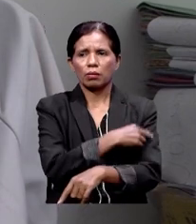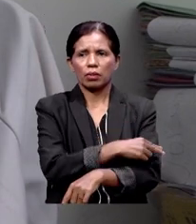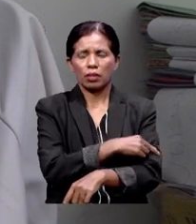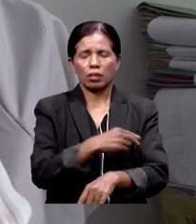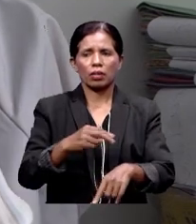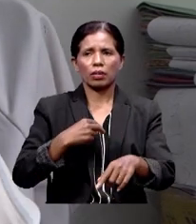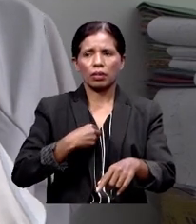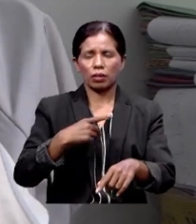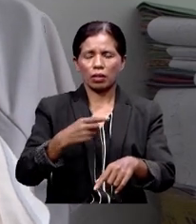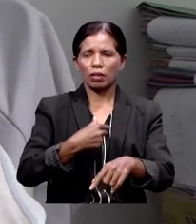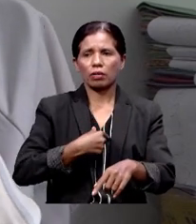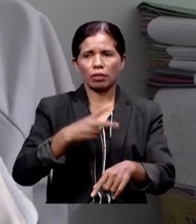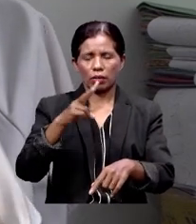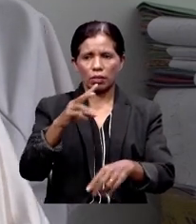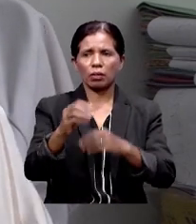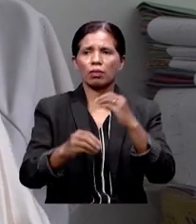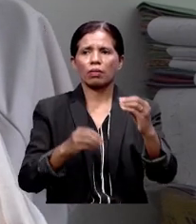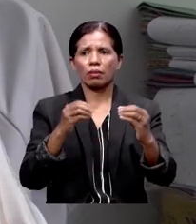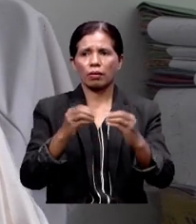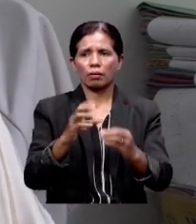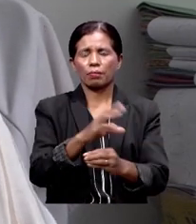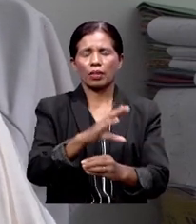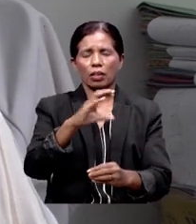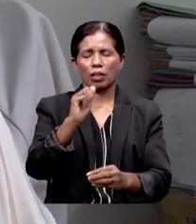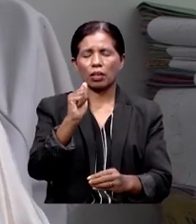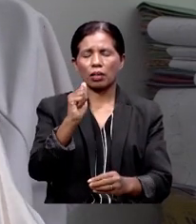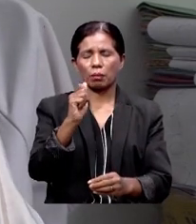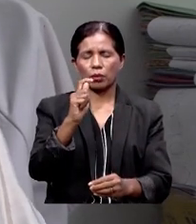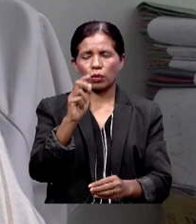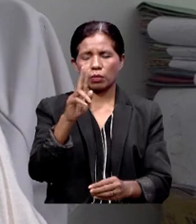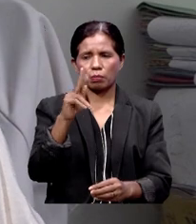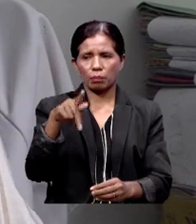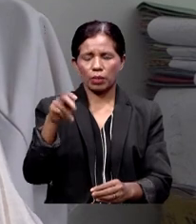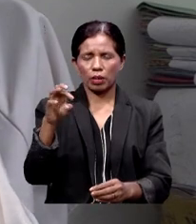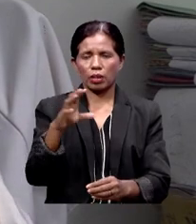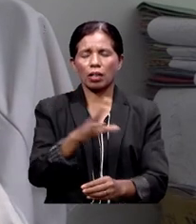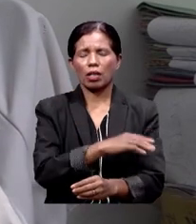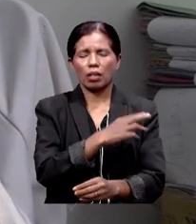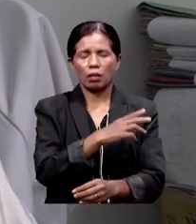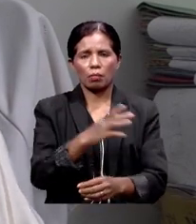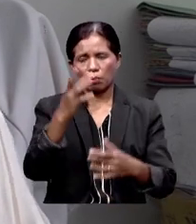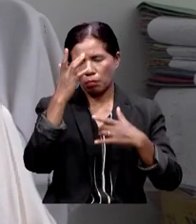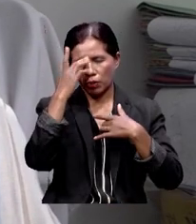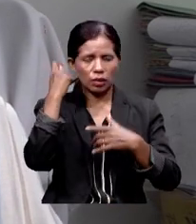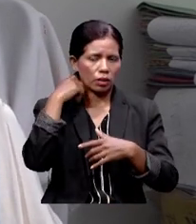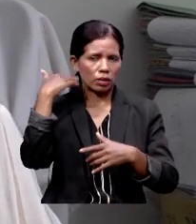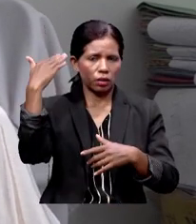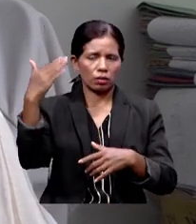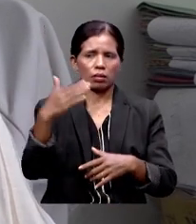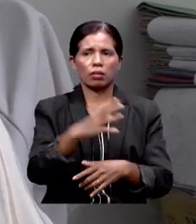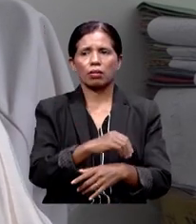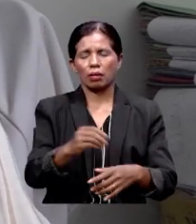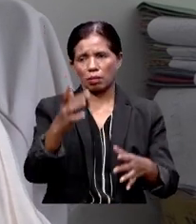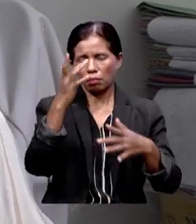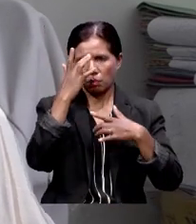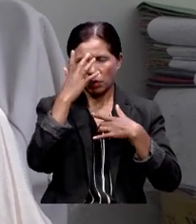Gidualdar ida kona ba captopril ne moras tensaung as ida simvastatine ba moras ne